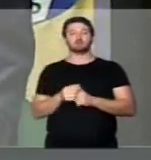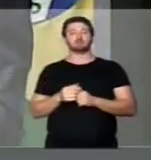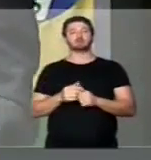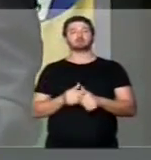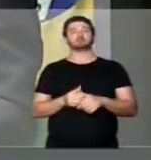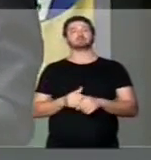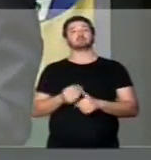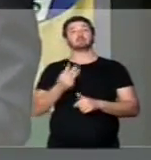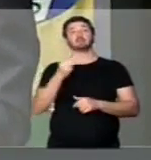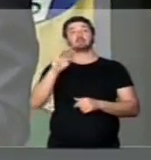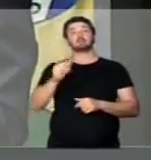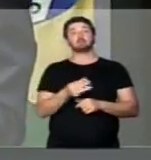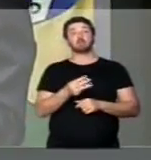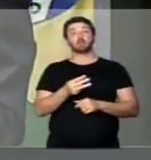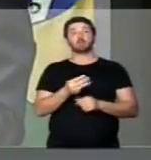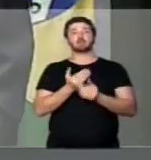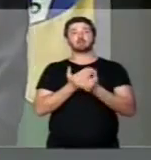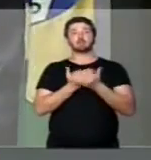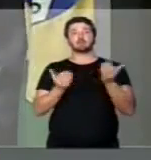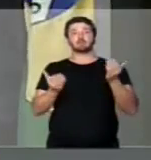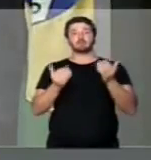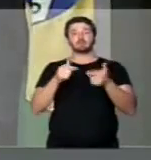perderam seus empregos.